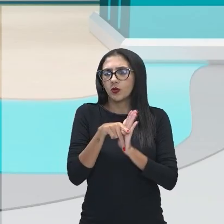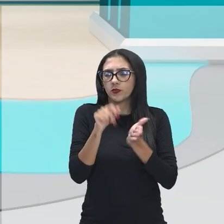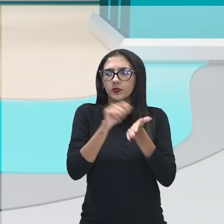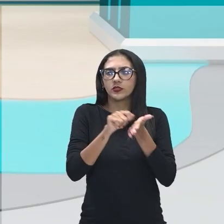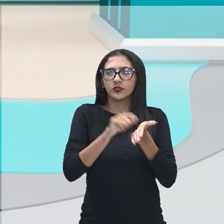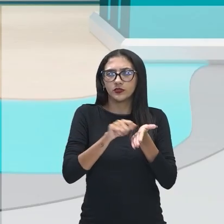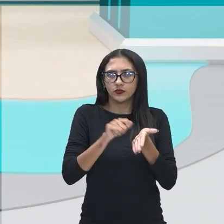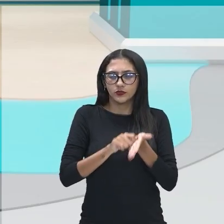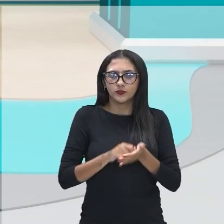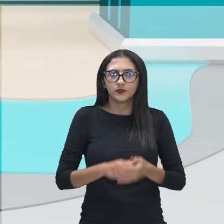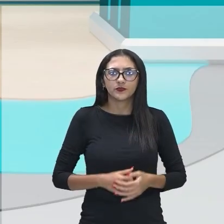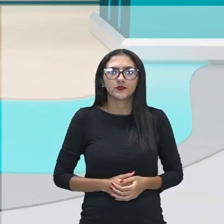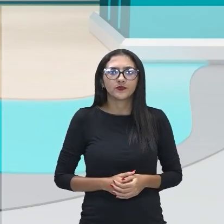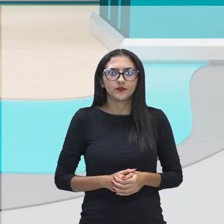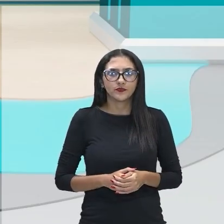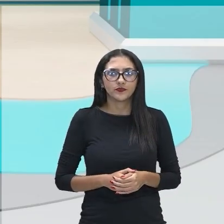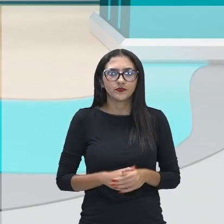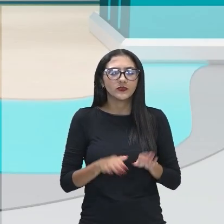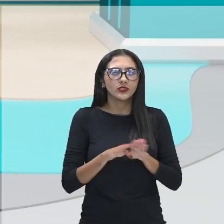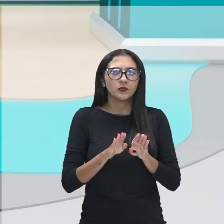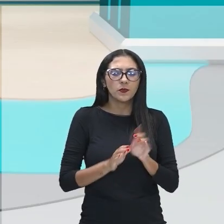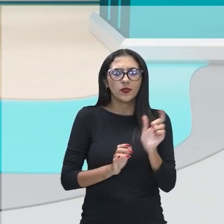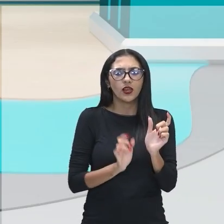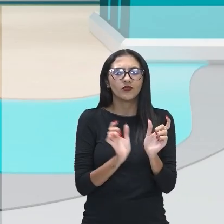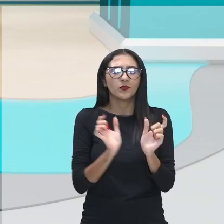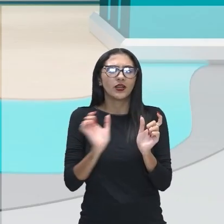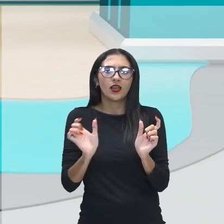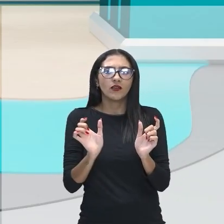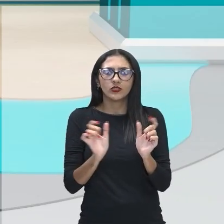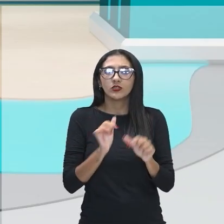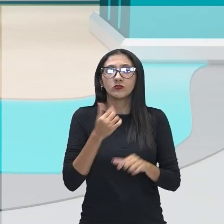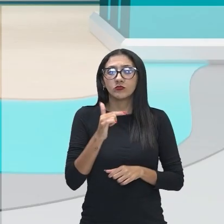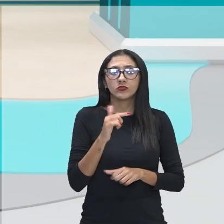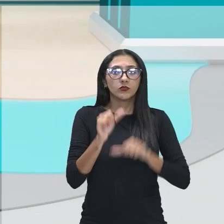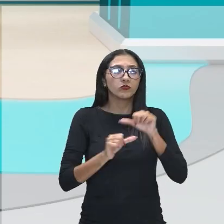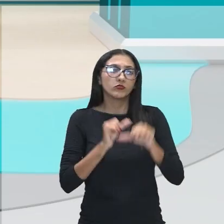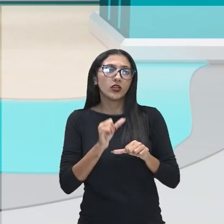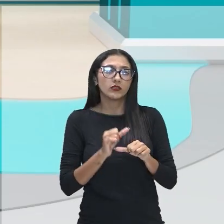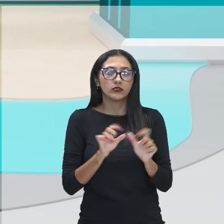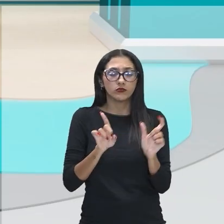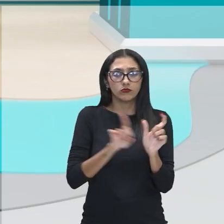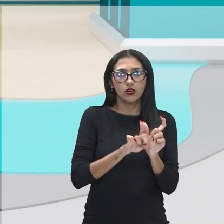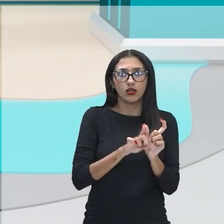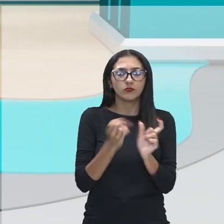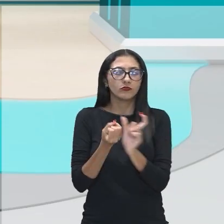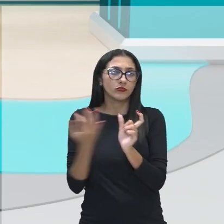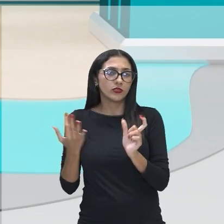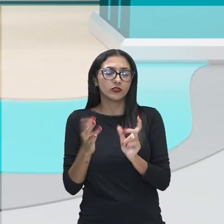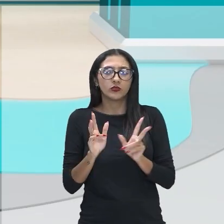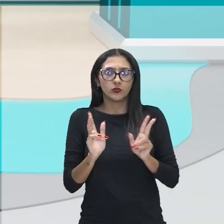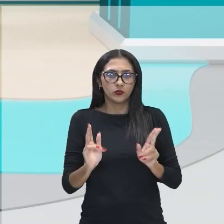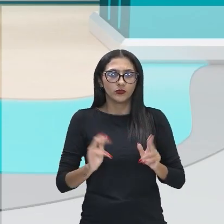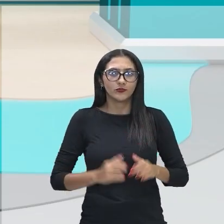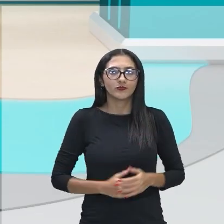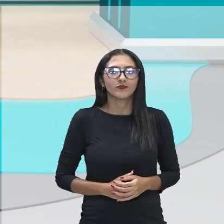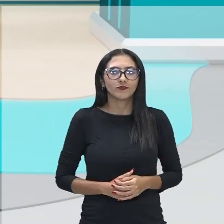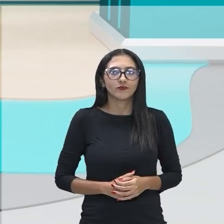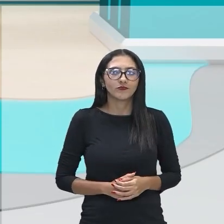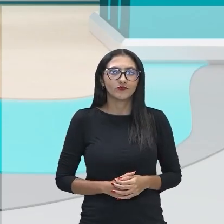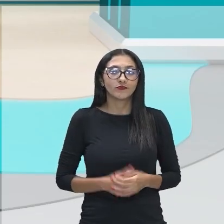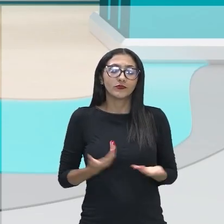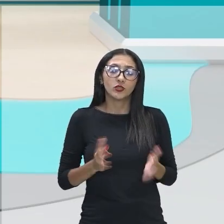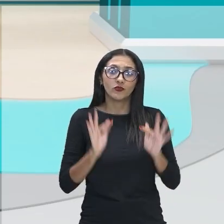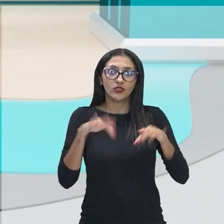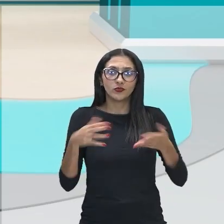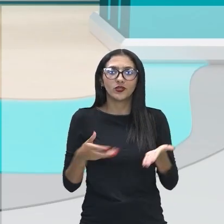E aqueles que são escritos da mesma forma, tanto no singular como no plural, ok? Então, esse foi o nosso conteúdo